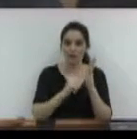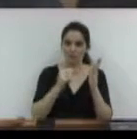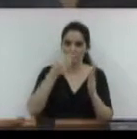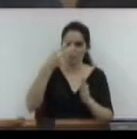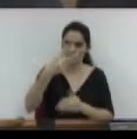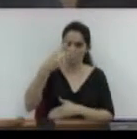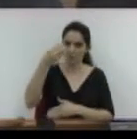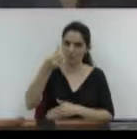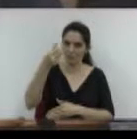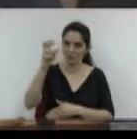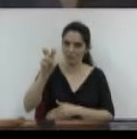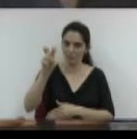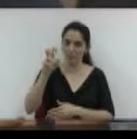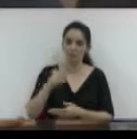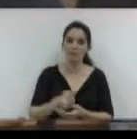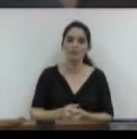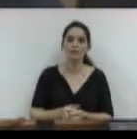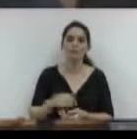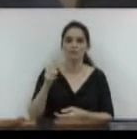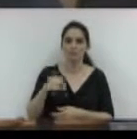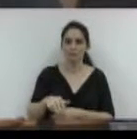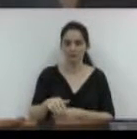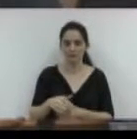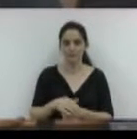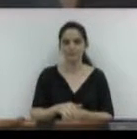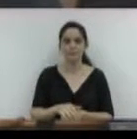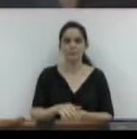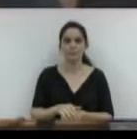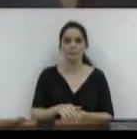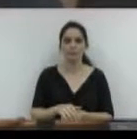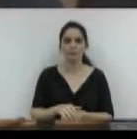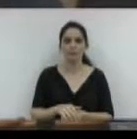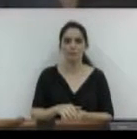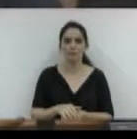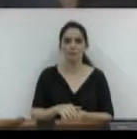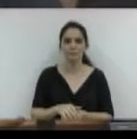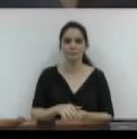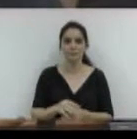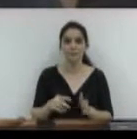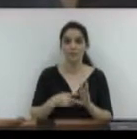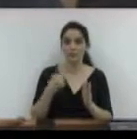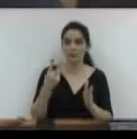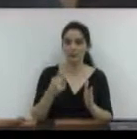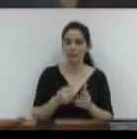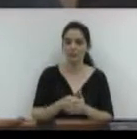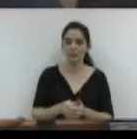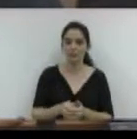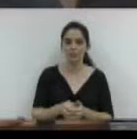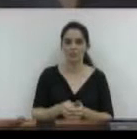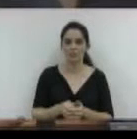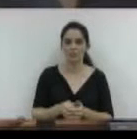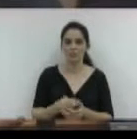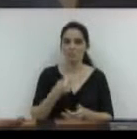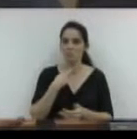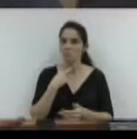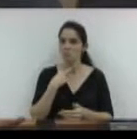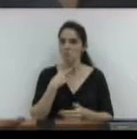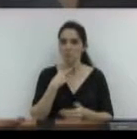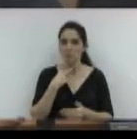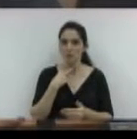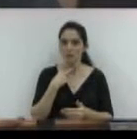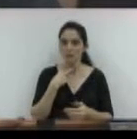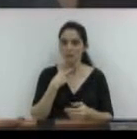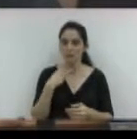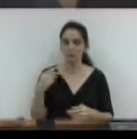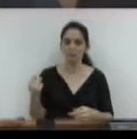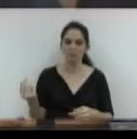São infrações político-administrativas nos termos da lei. Segundo, impedir o livre e regular funcionamento da Câmara